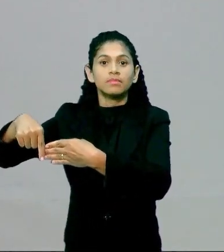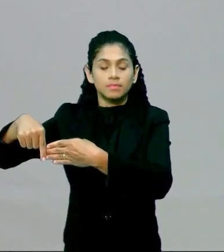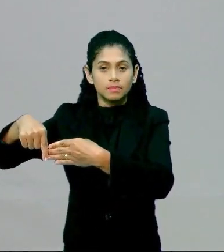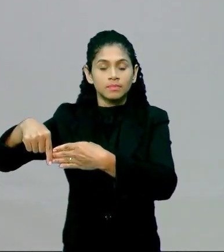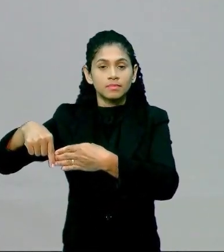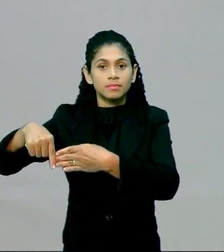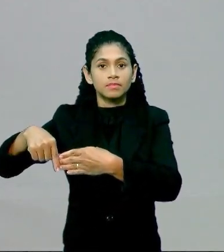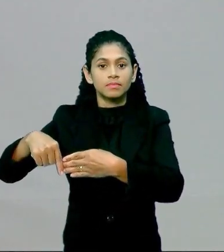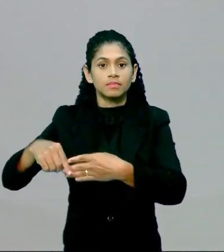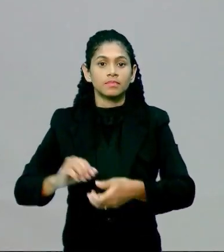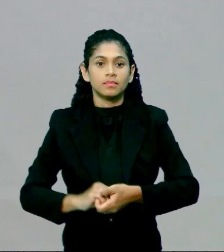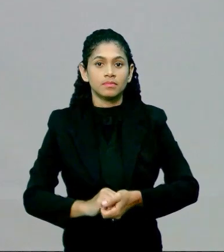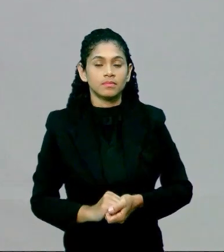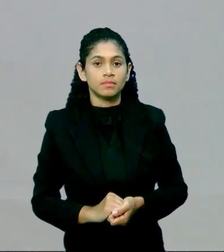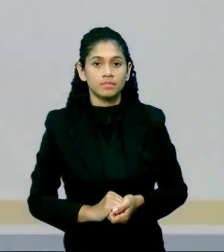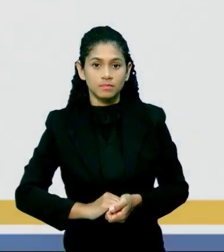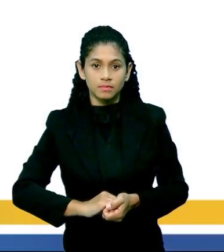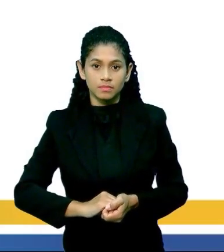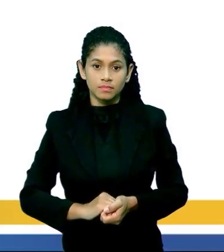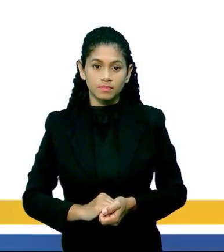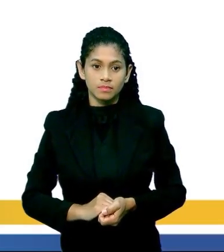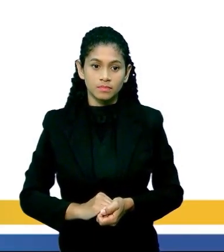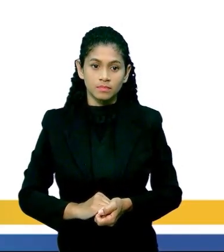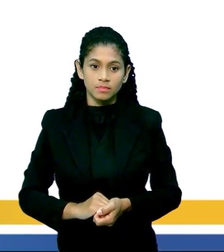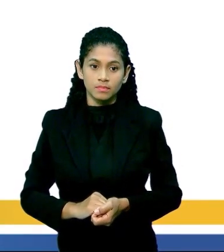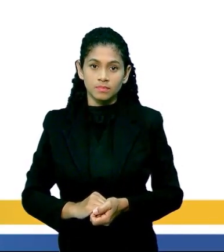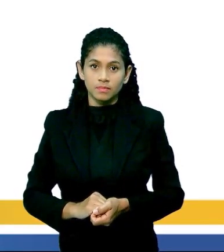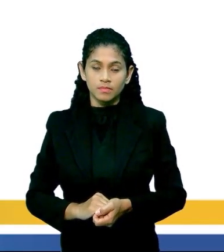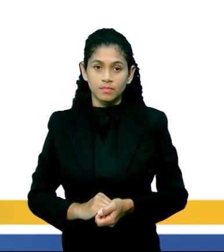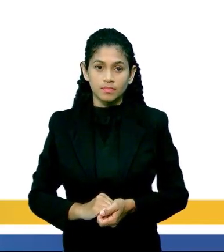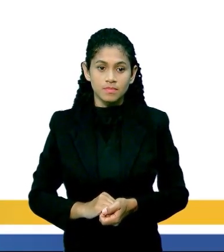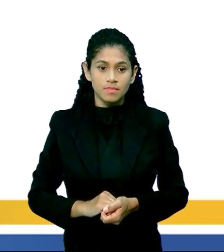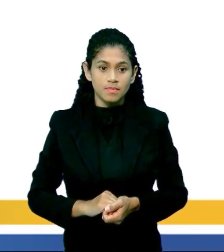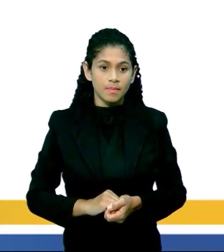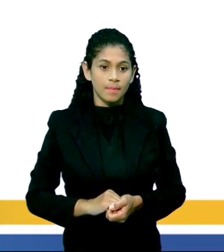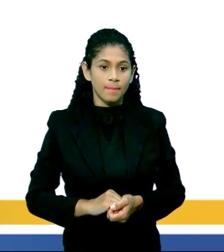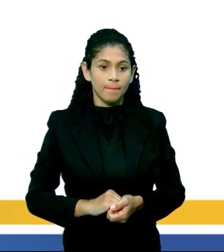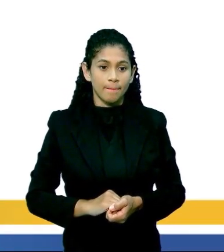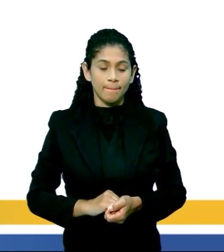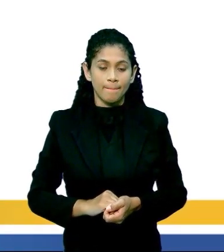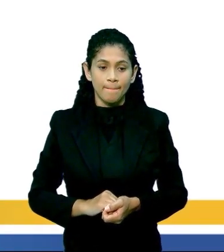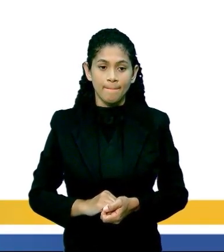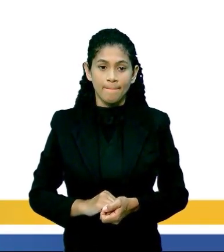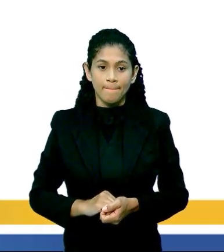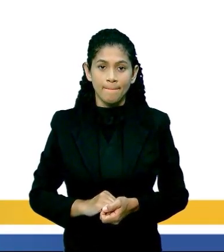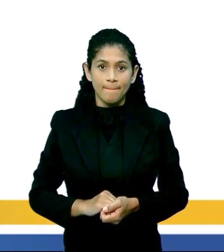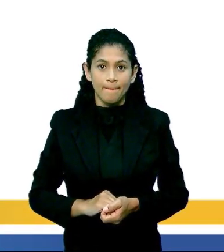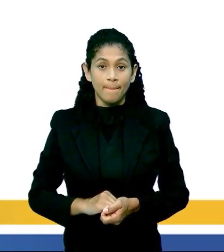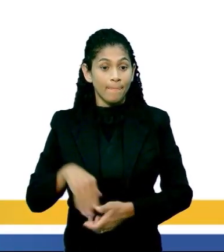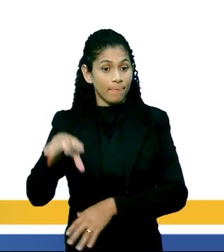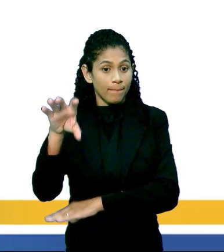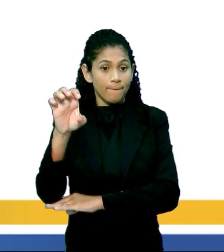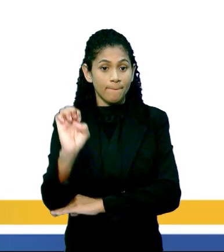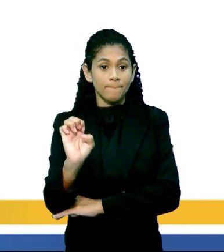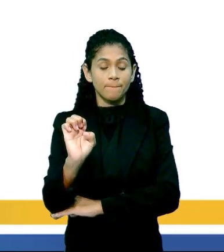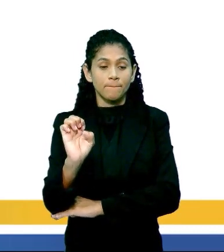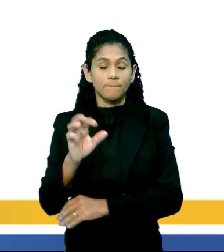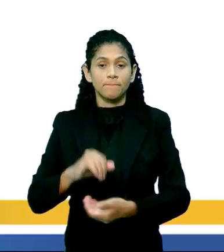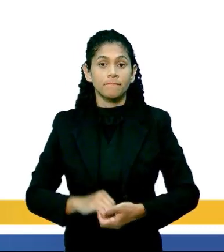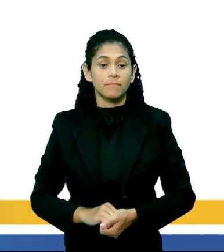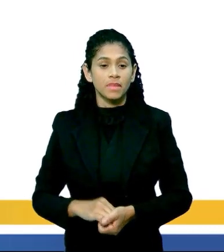por algum objeto, tá? Principalmente pregadores. Letra E ou